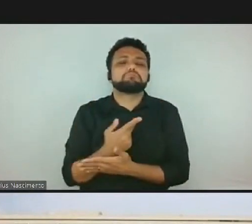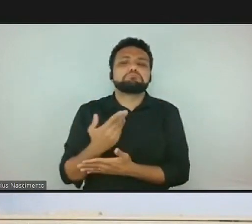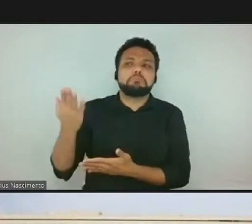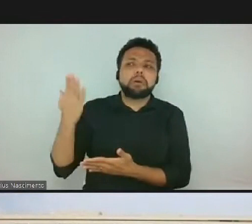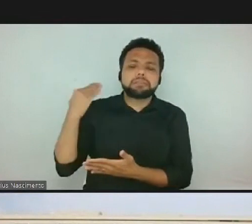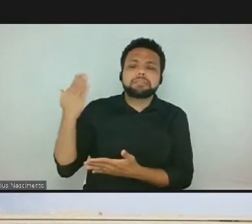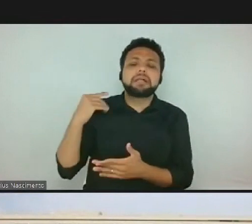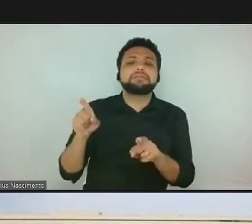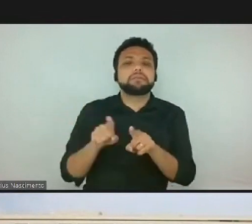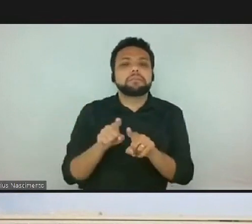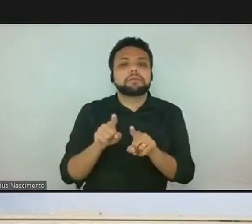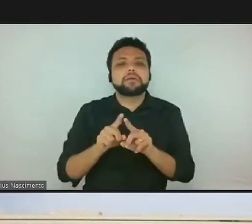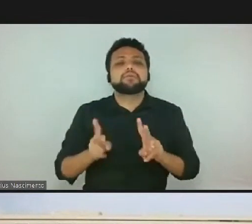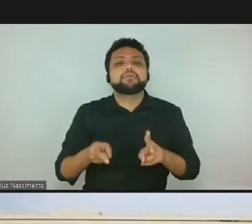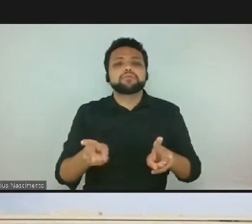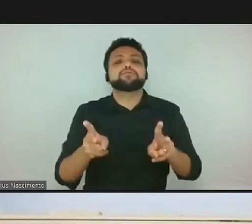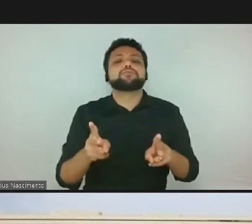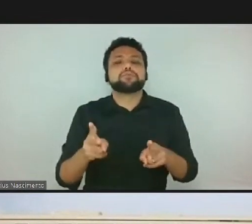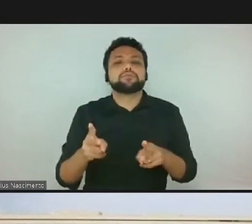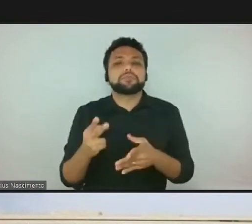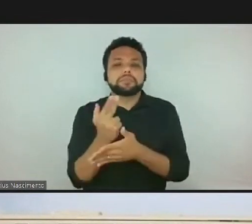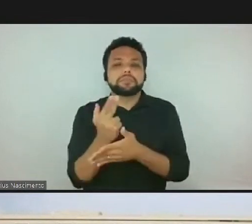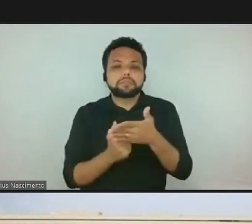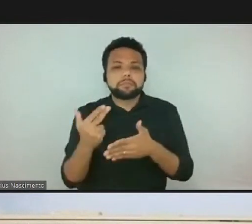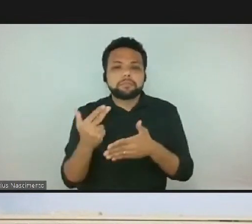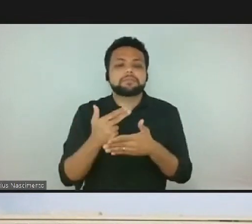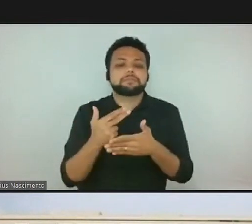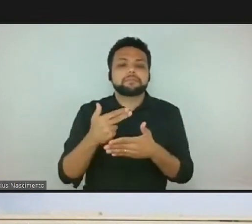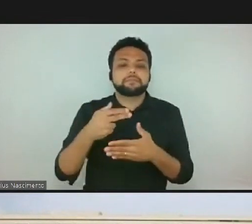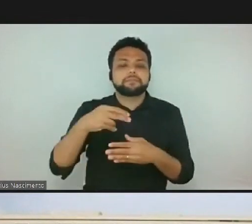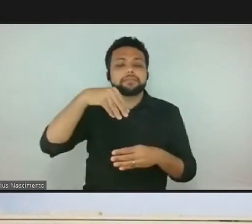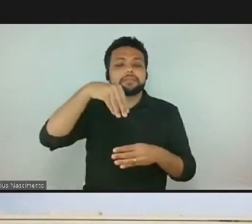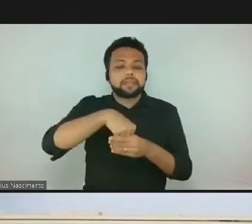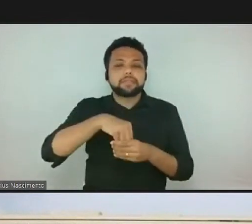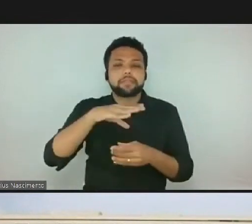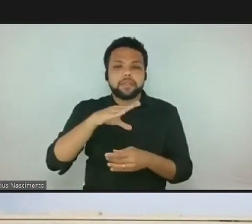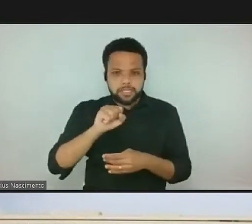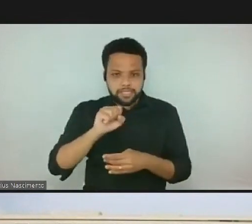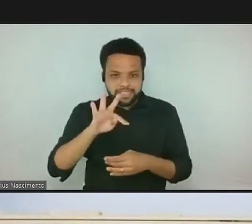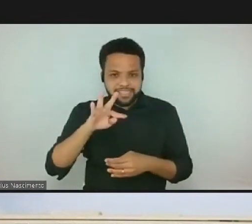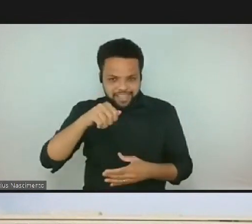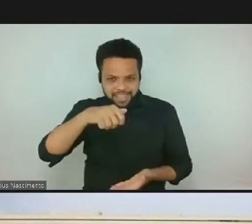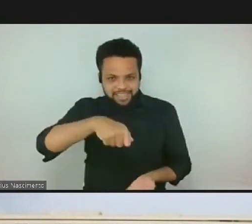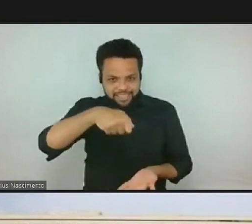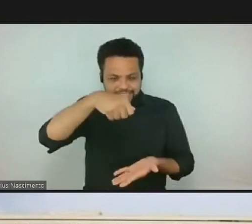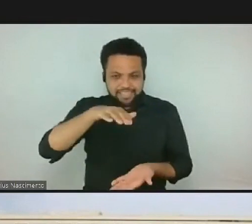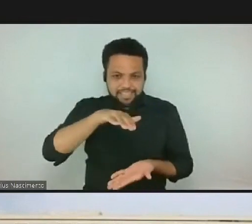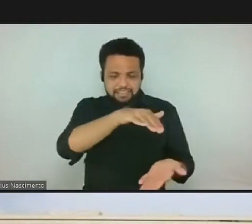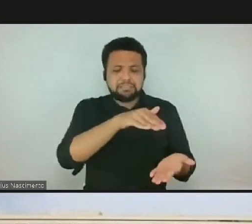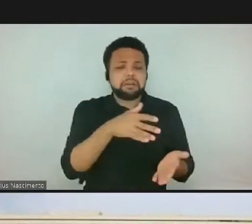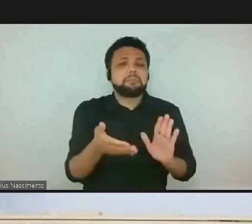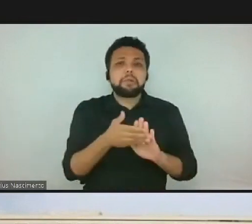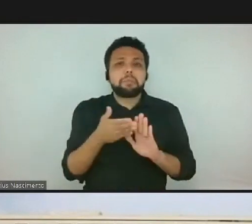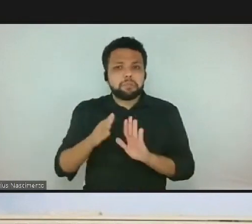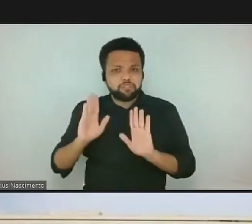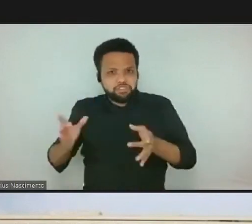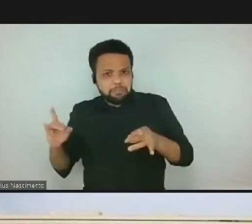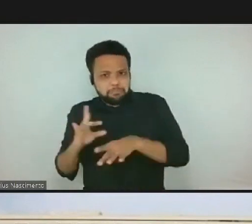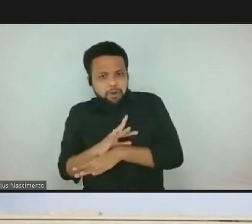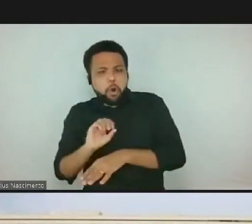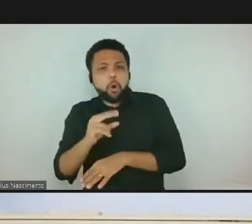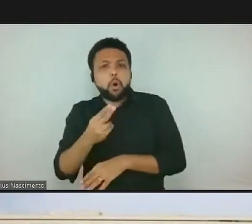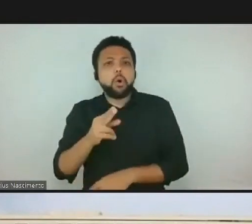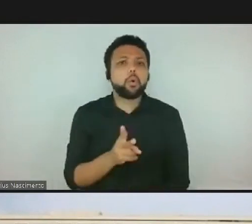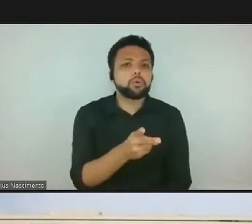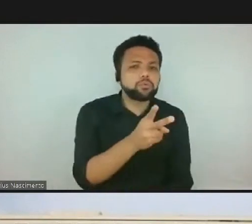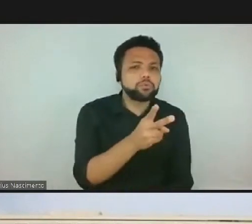a colocar o desenho dentro da cesta, essa proposta que vocês fizeram?